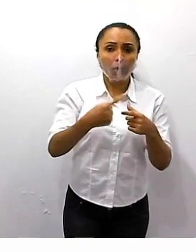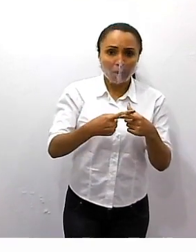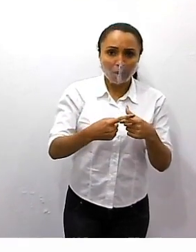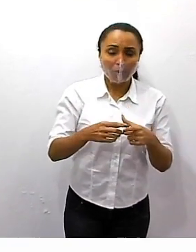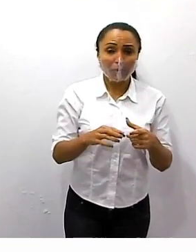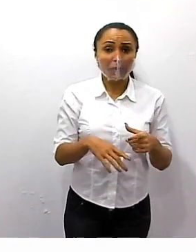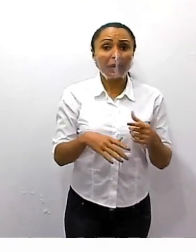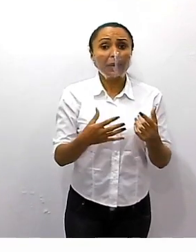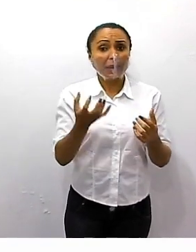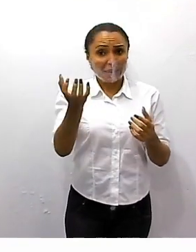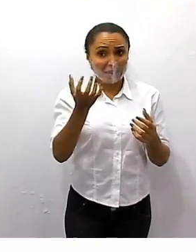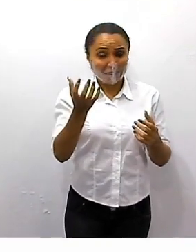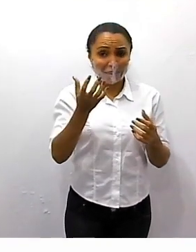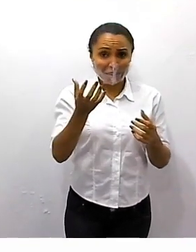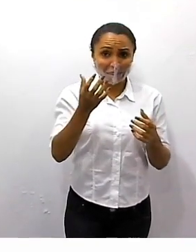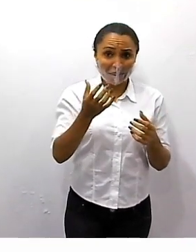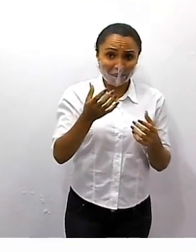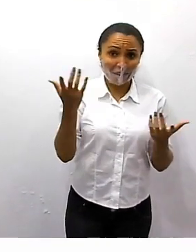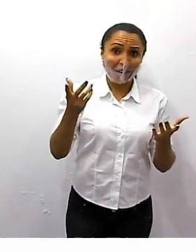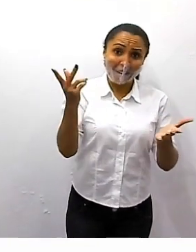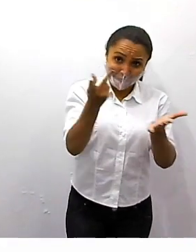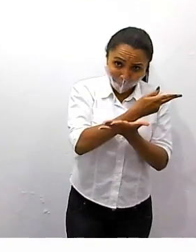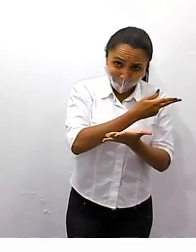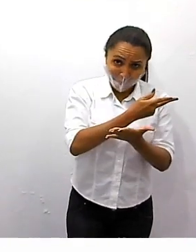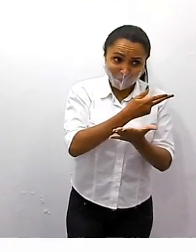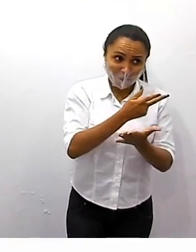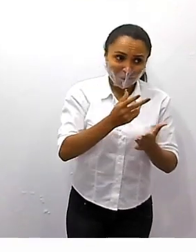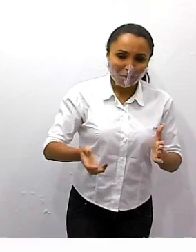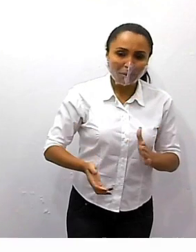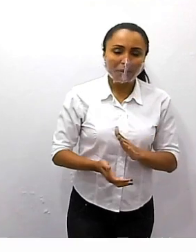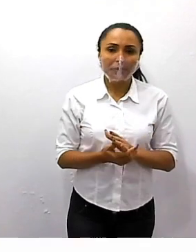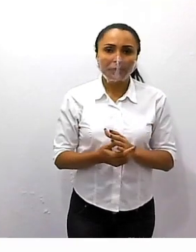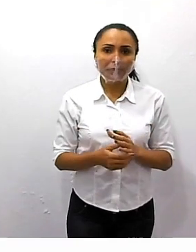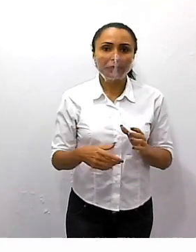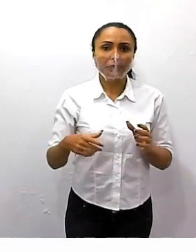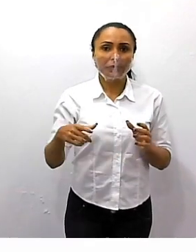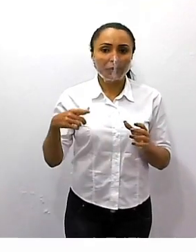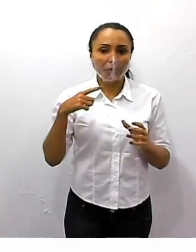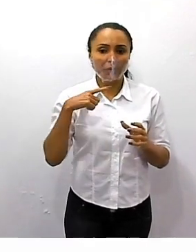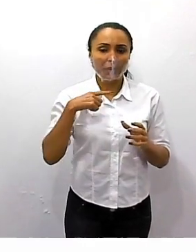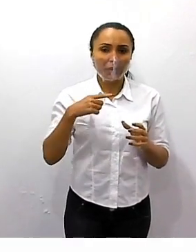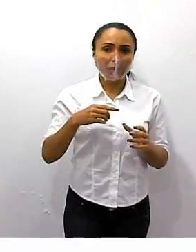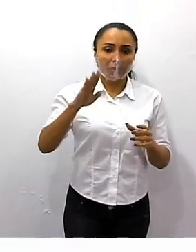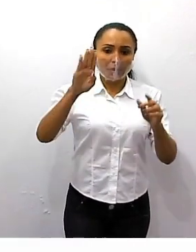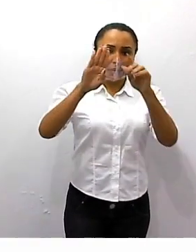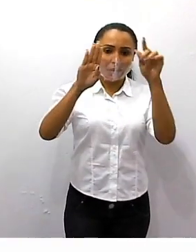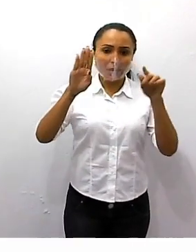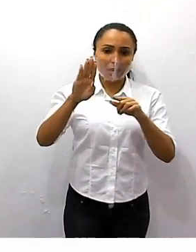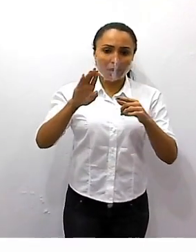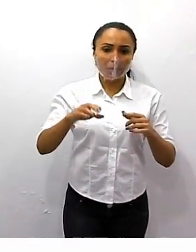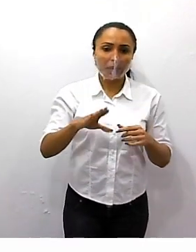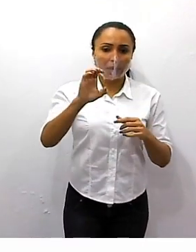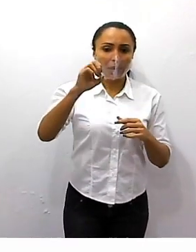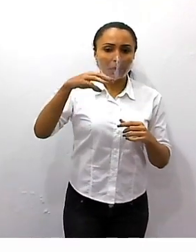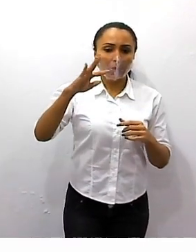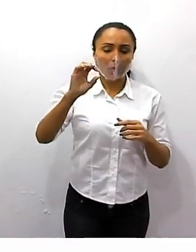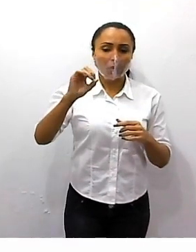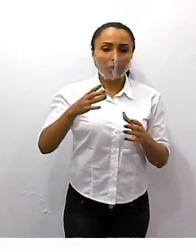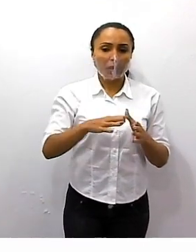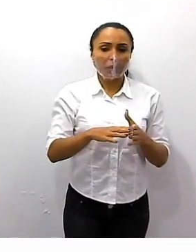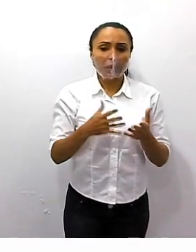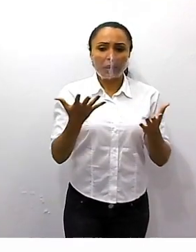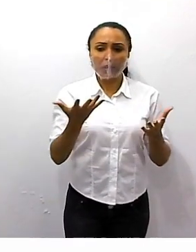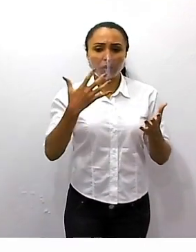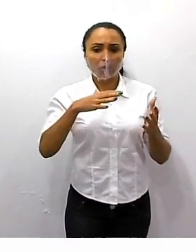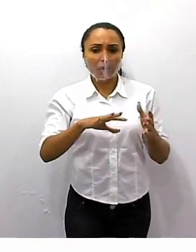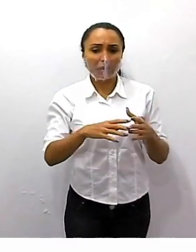hein, gente? Olha lá, ele quer errada. Então, eu tenho ali, ó, letra B. Embora não admita,